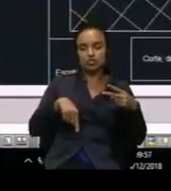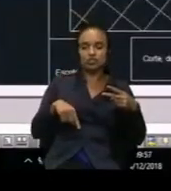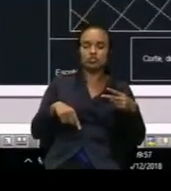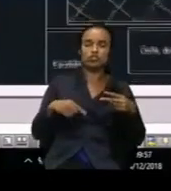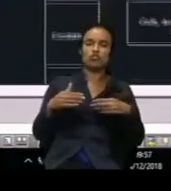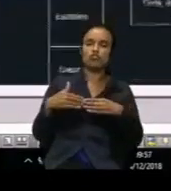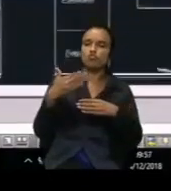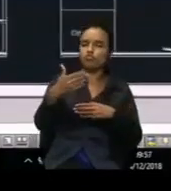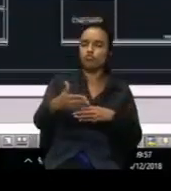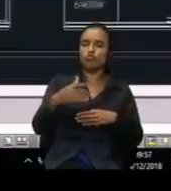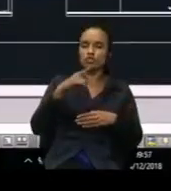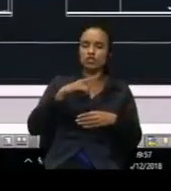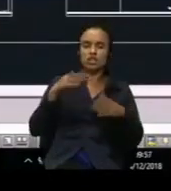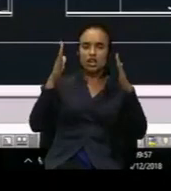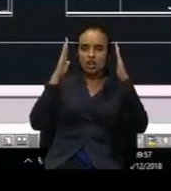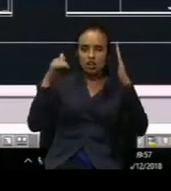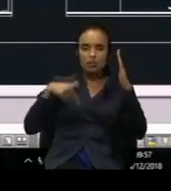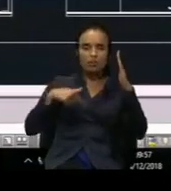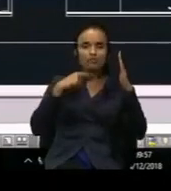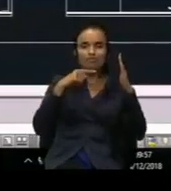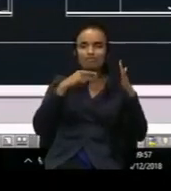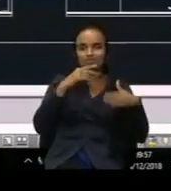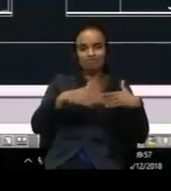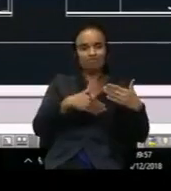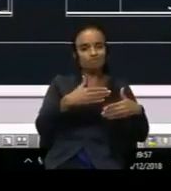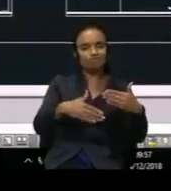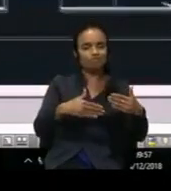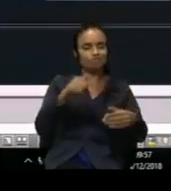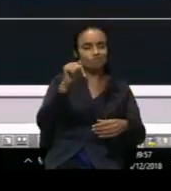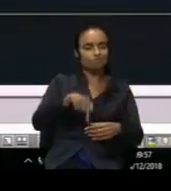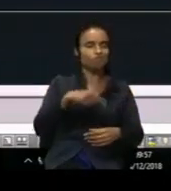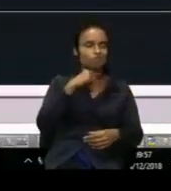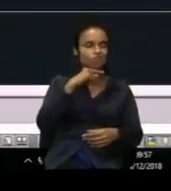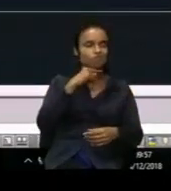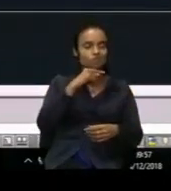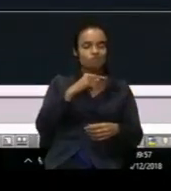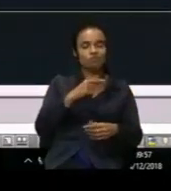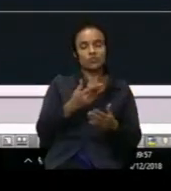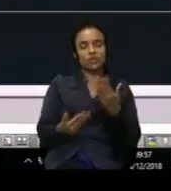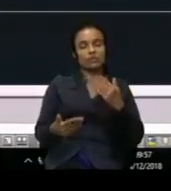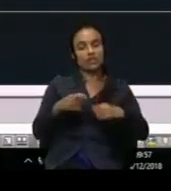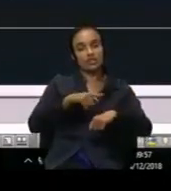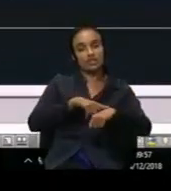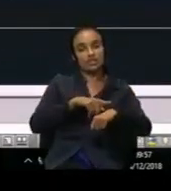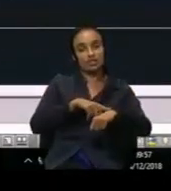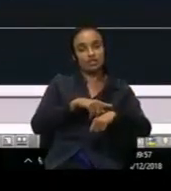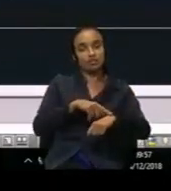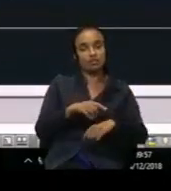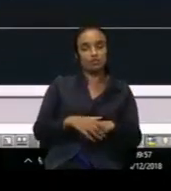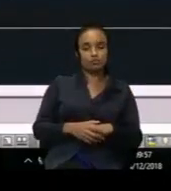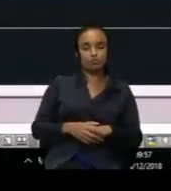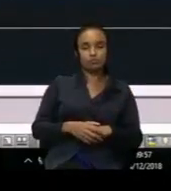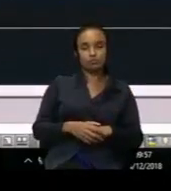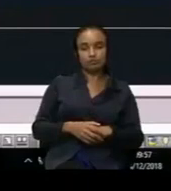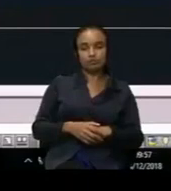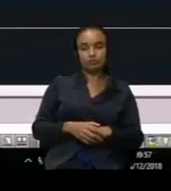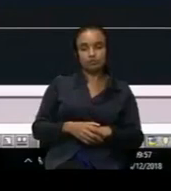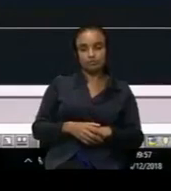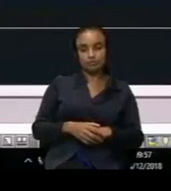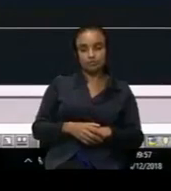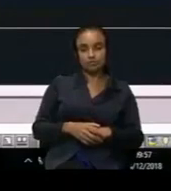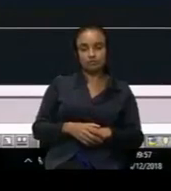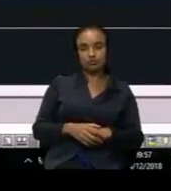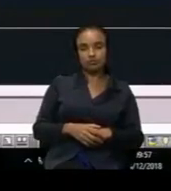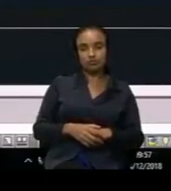a obra estiver pronta, o caminhão não vai conseguir acessar. Então, você acaba perdendo tempo na sua obra, certo? Bom,